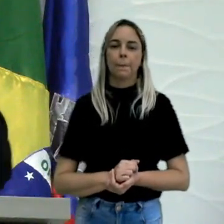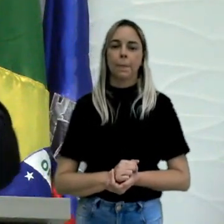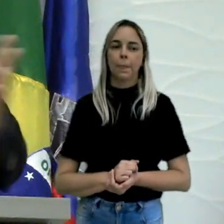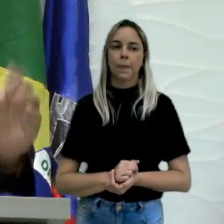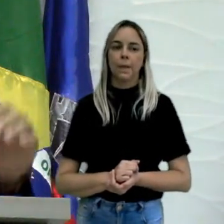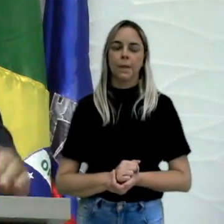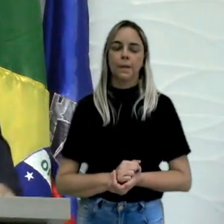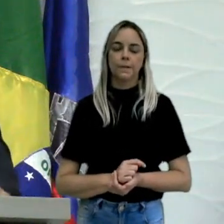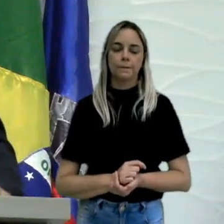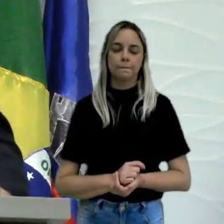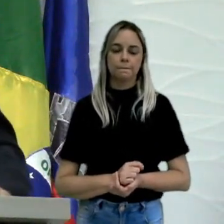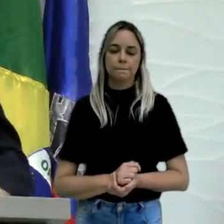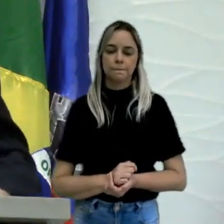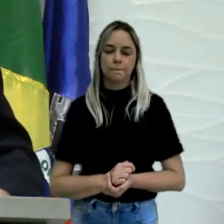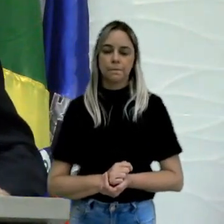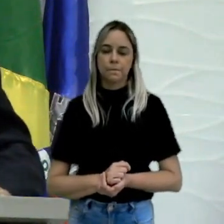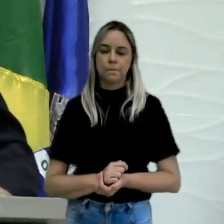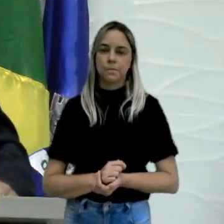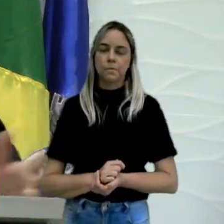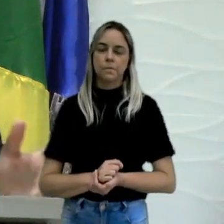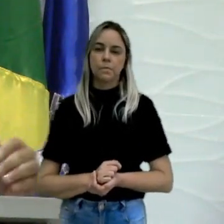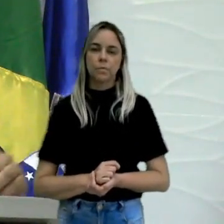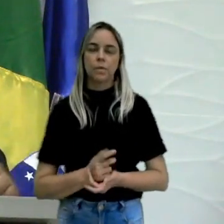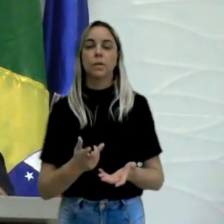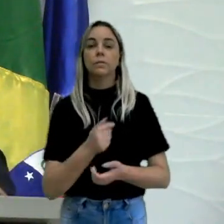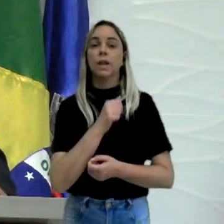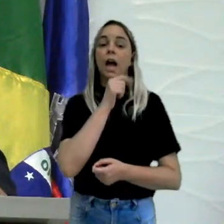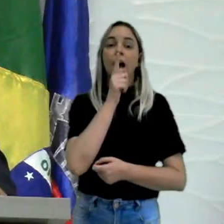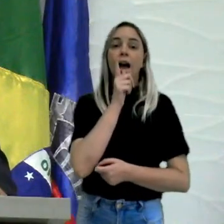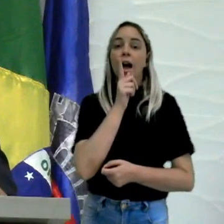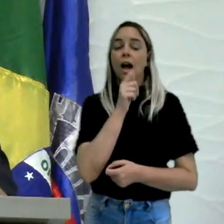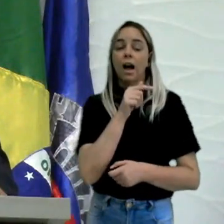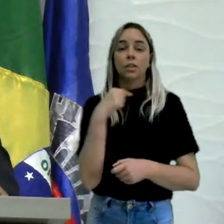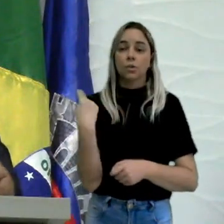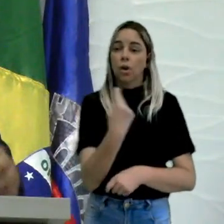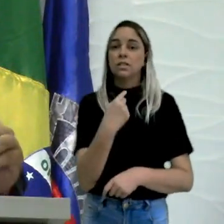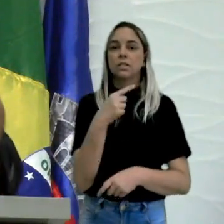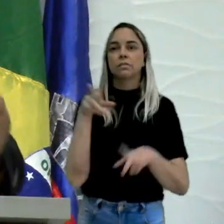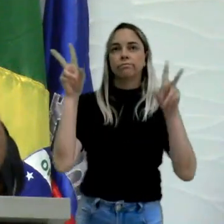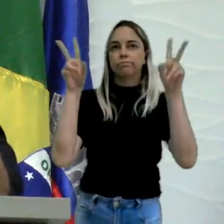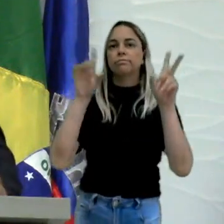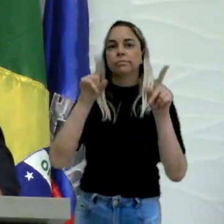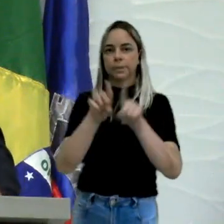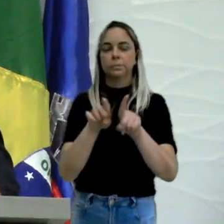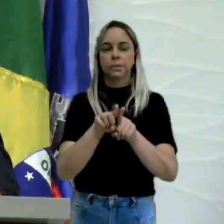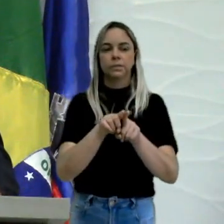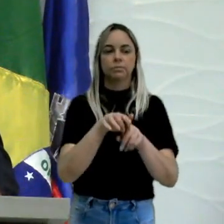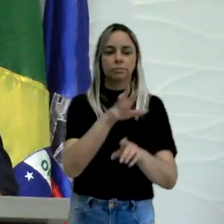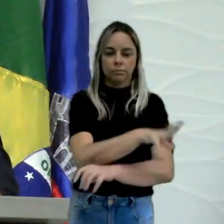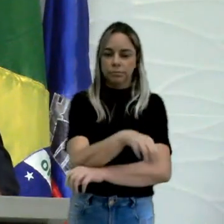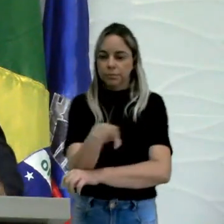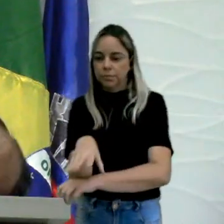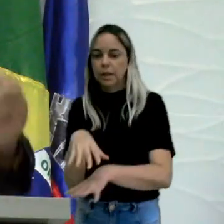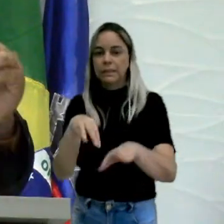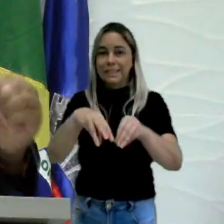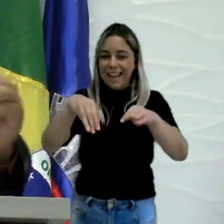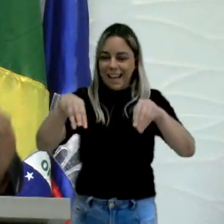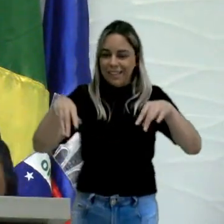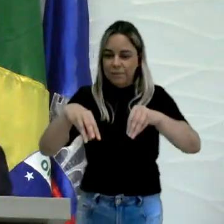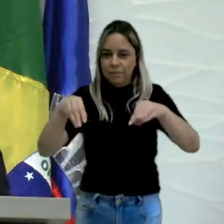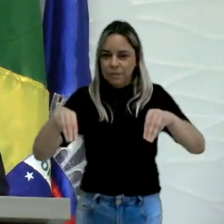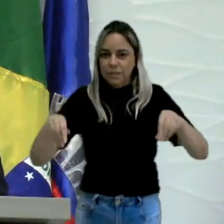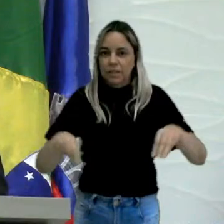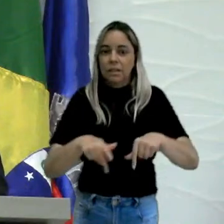muito a se falar das arações de terra. Graças a Deus, tem um